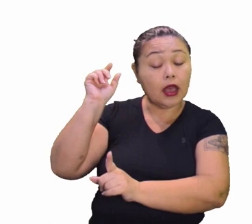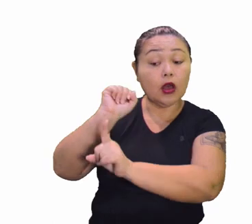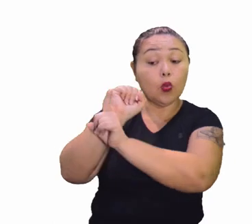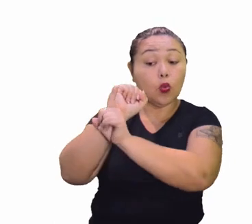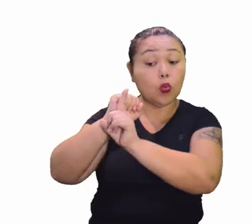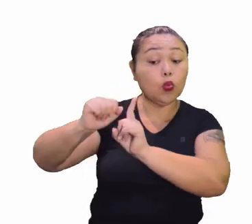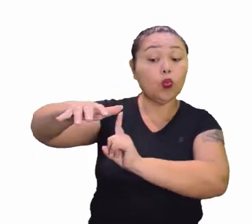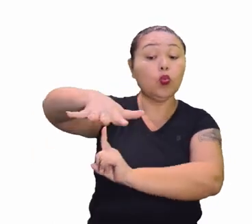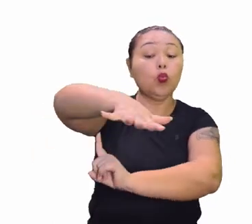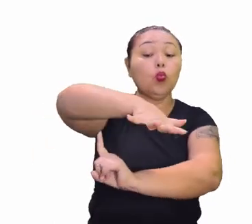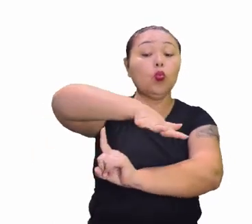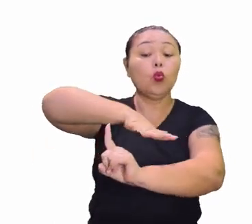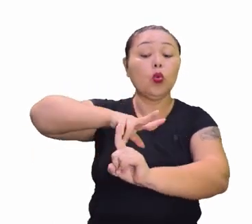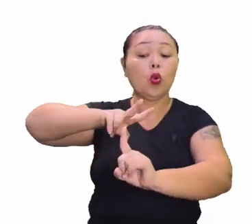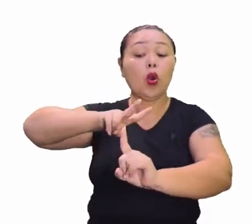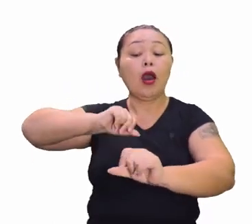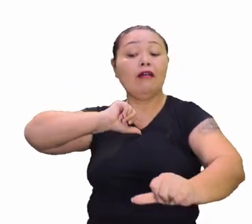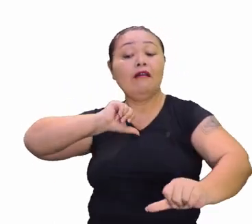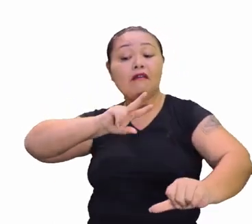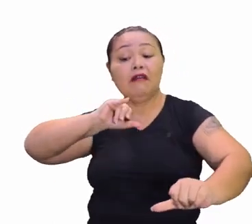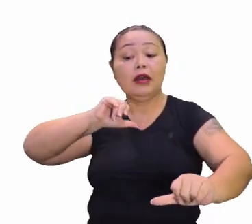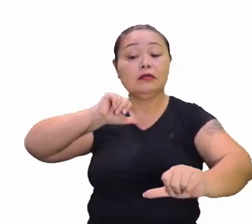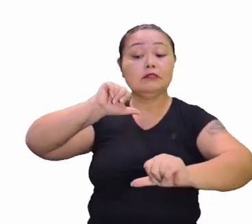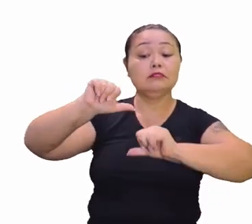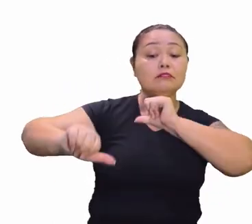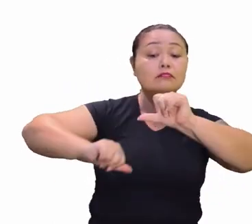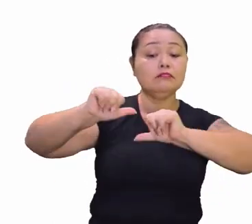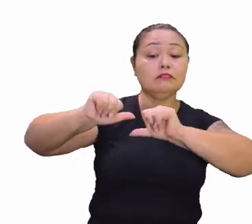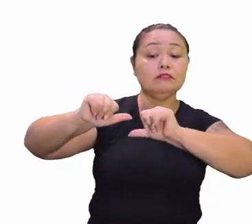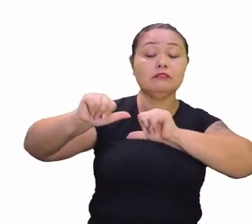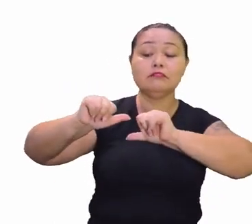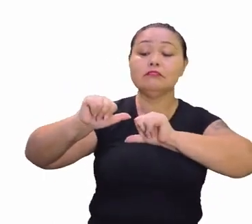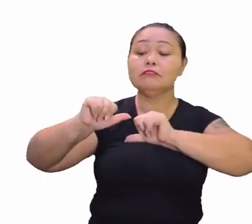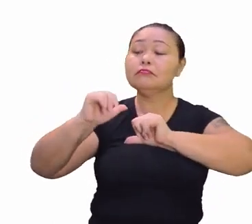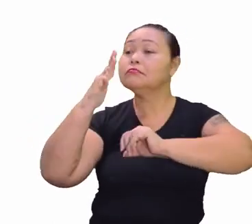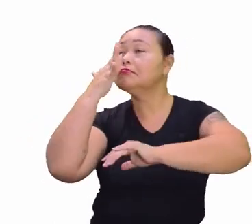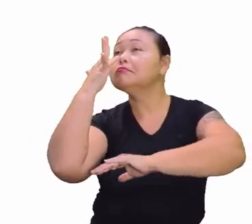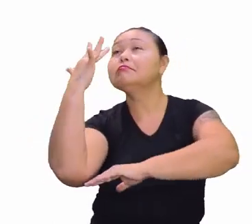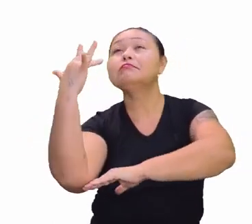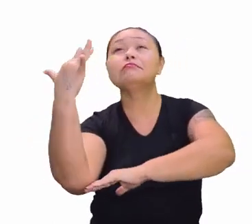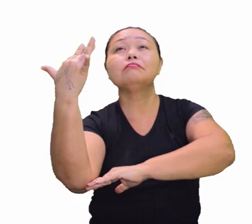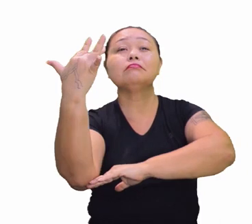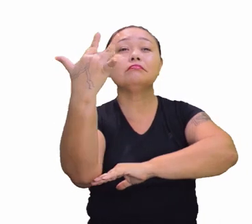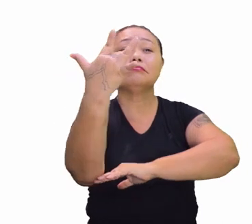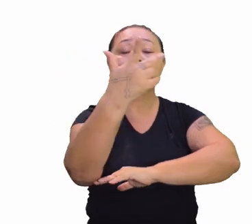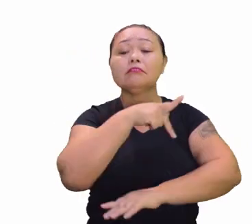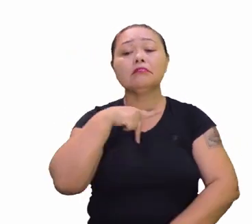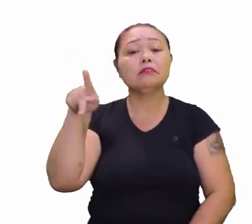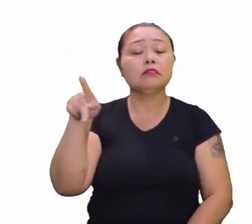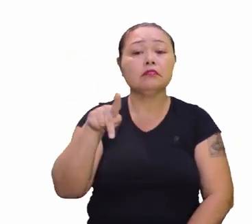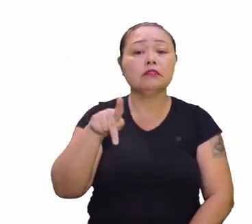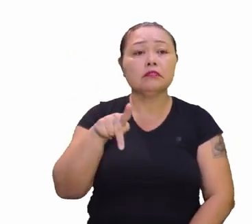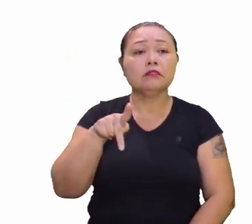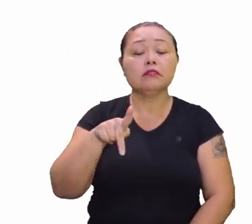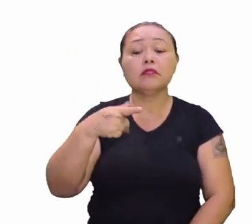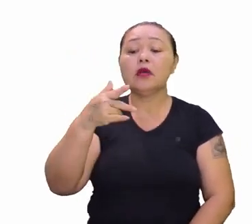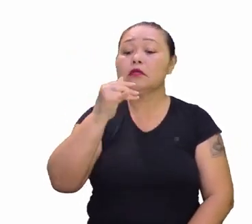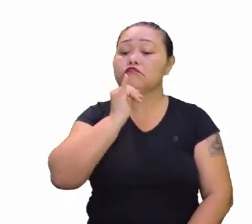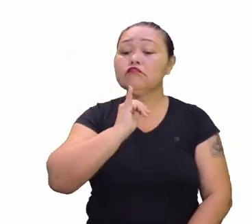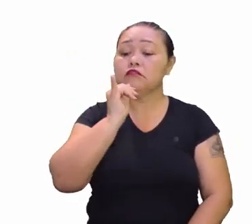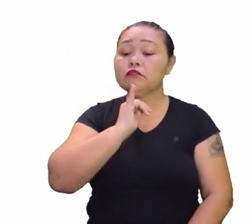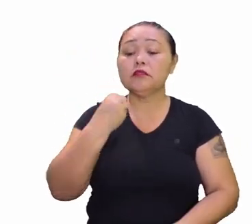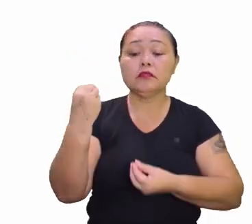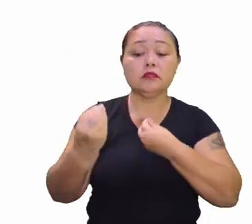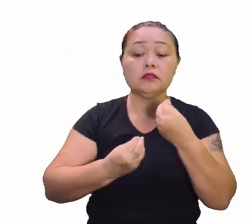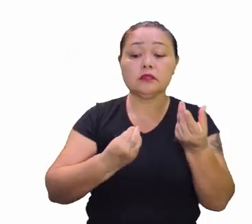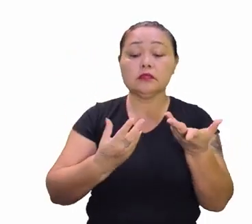sociedade vai transformar esta paisagem. Professor, dá um outro exemplo